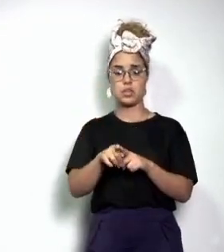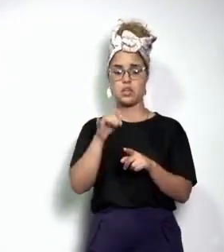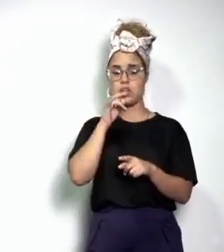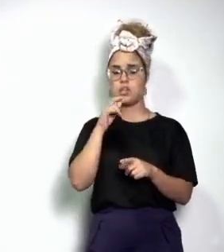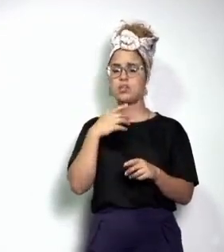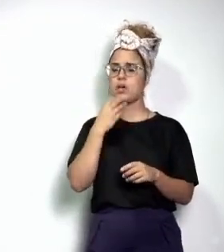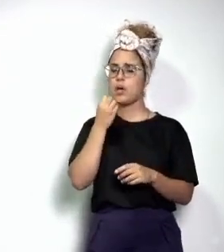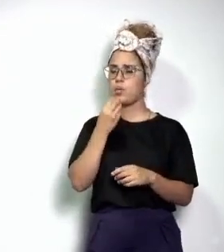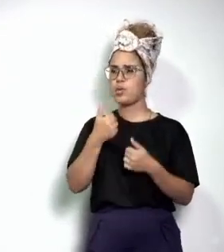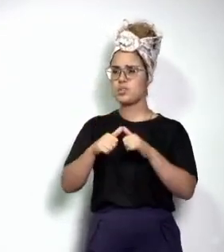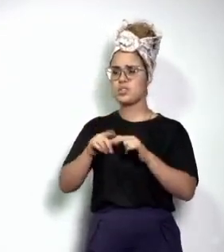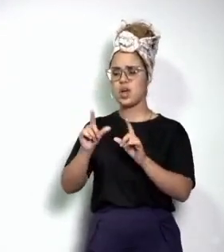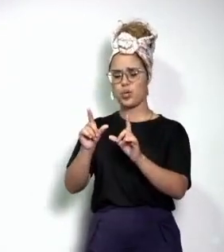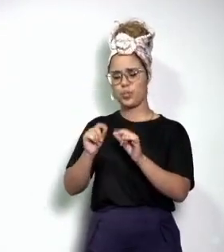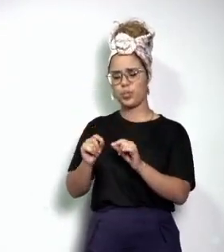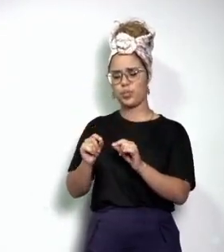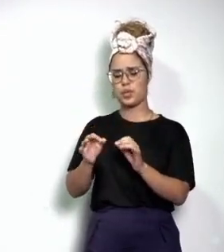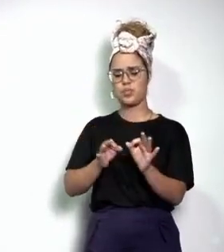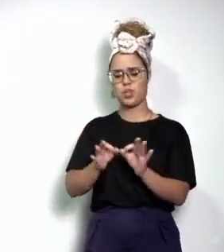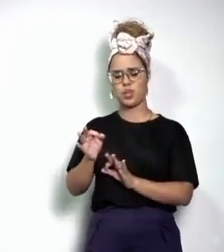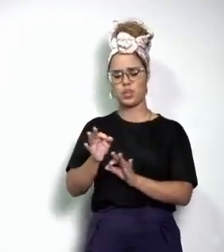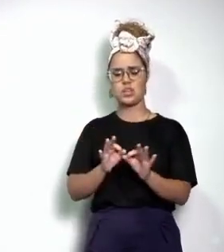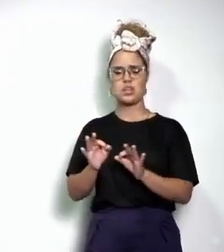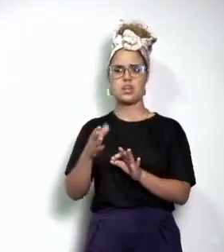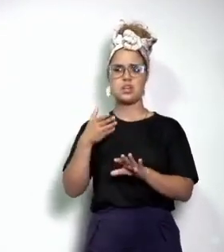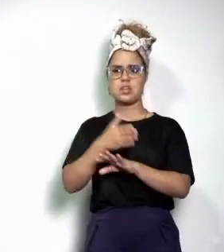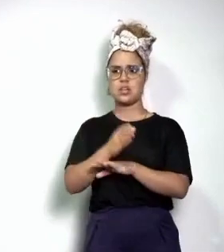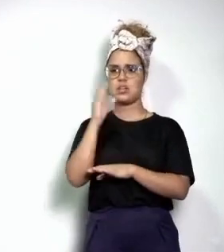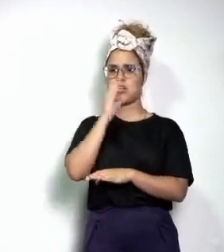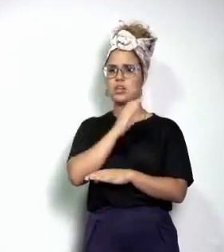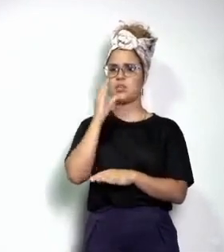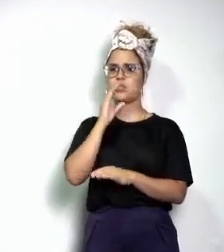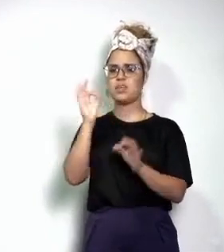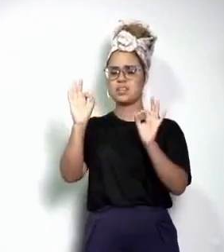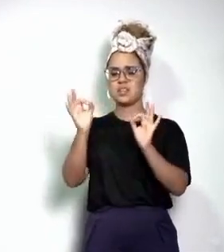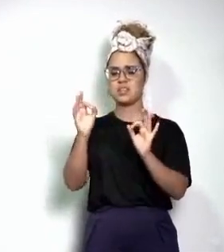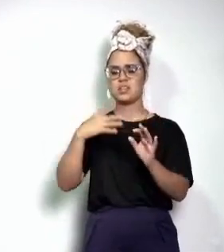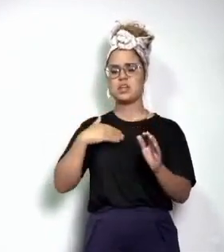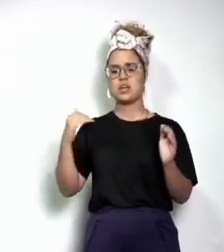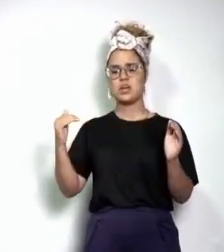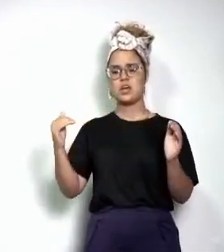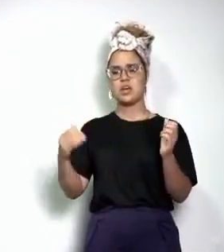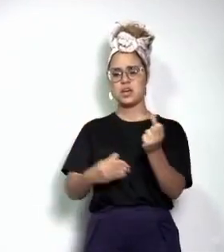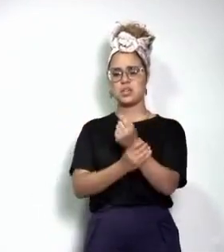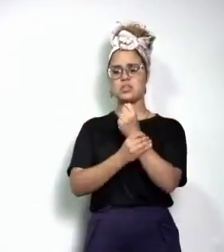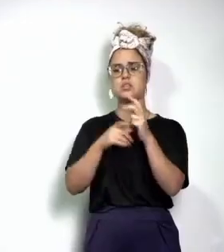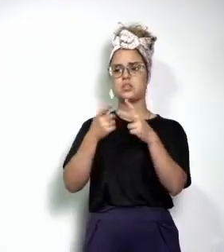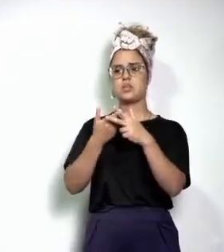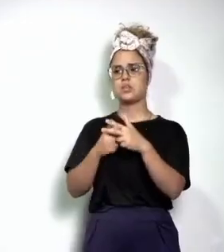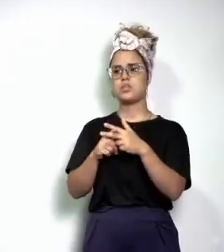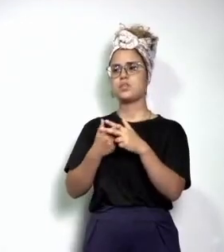esteja minimamente preparado para lidar com isso com rapidez, para garantir também a segurança do equipamento.